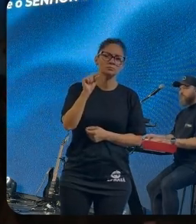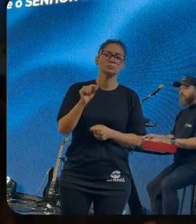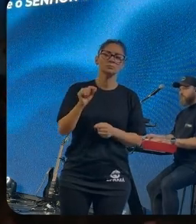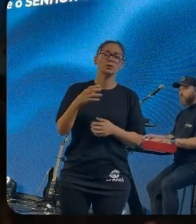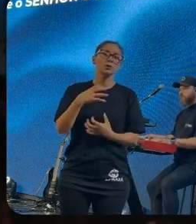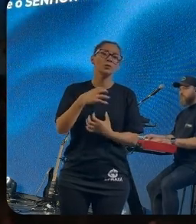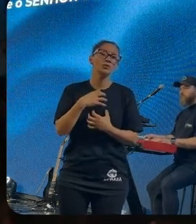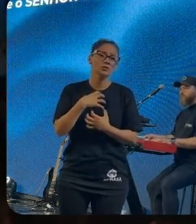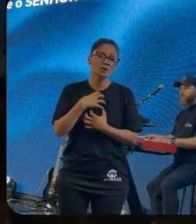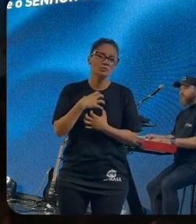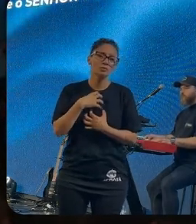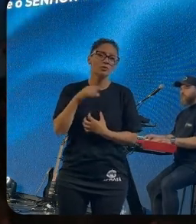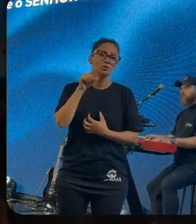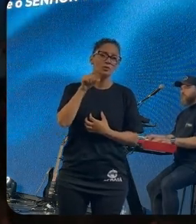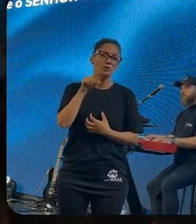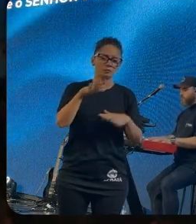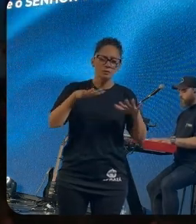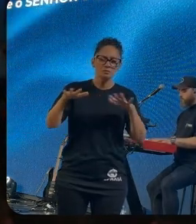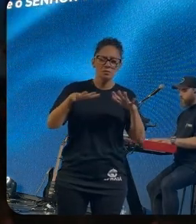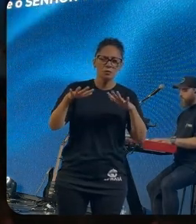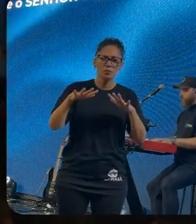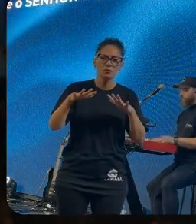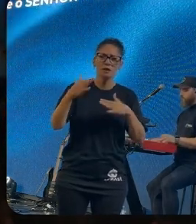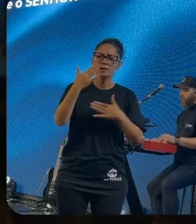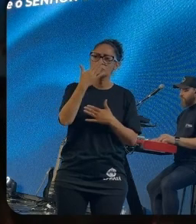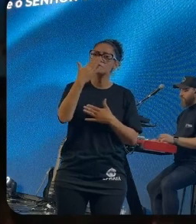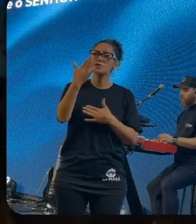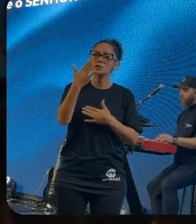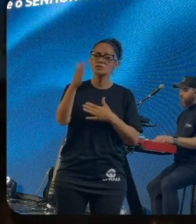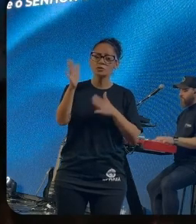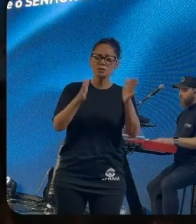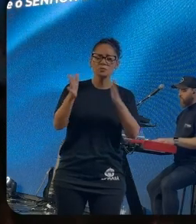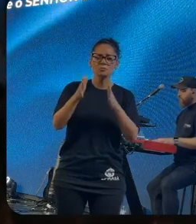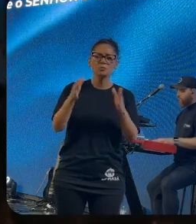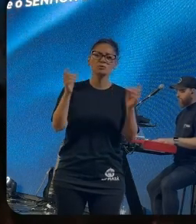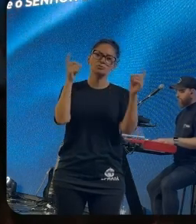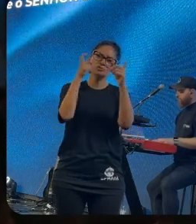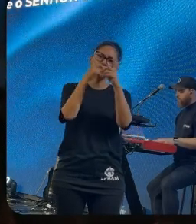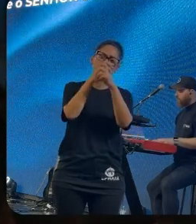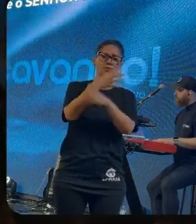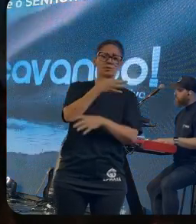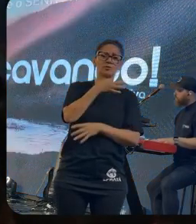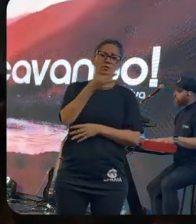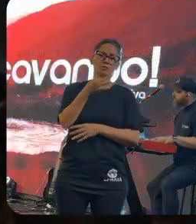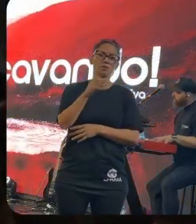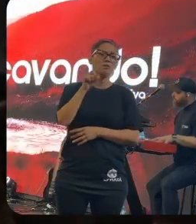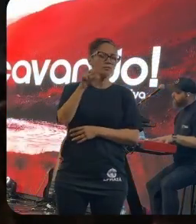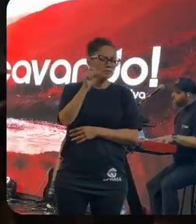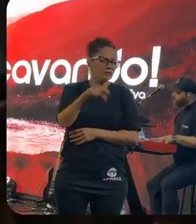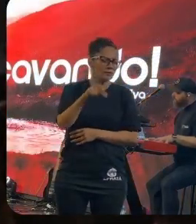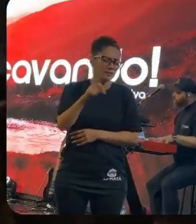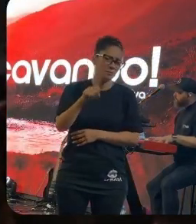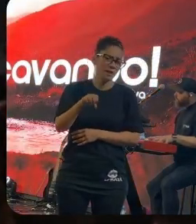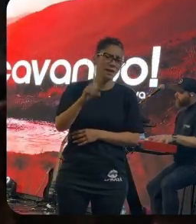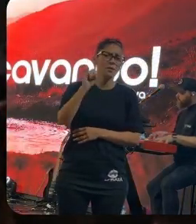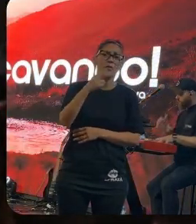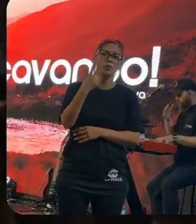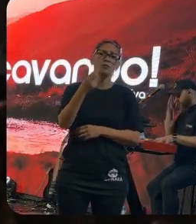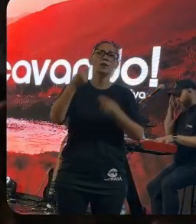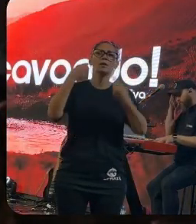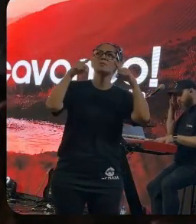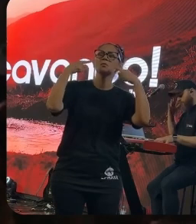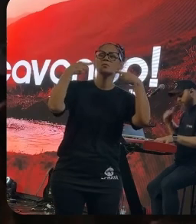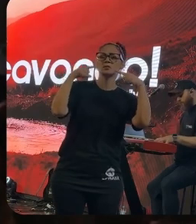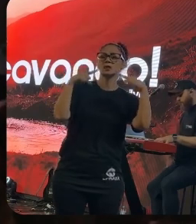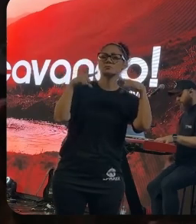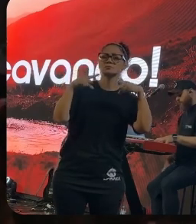qual vai ser a maneira que você vai se mover diante desse ambiente de crise? Você vai semear ou você vai murmurar?